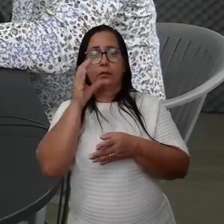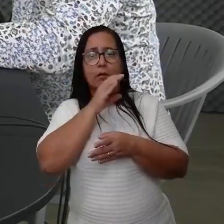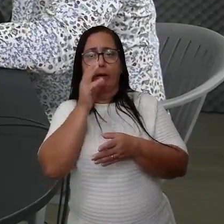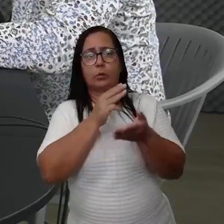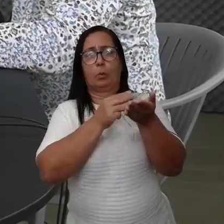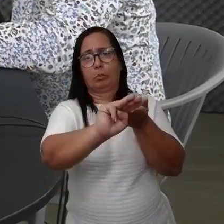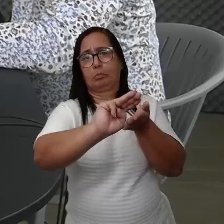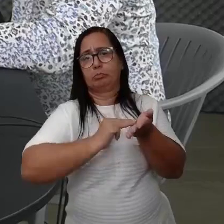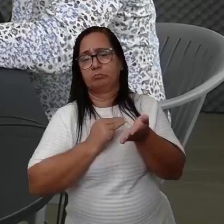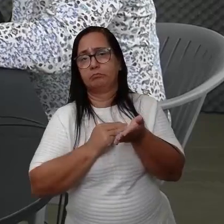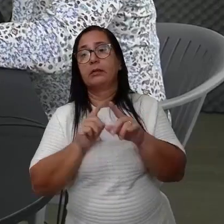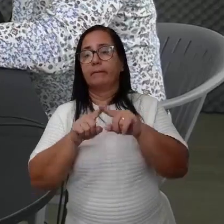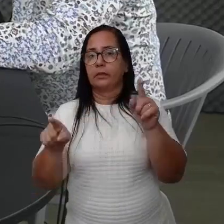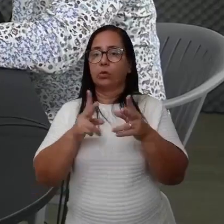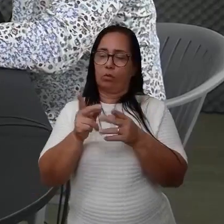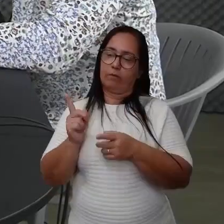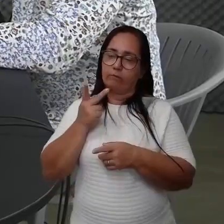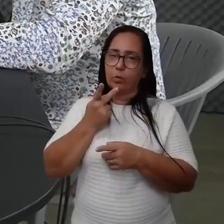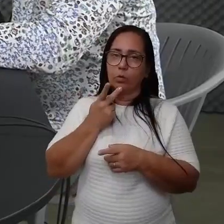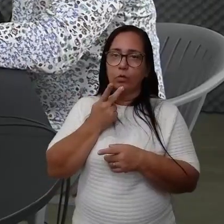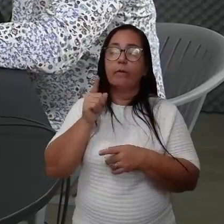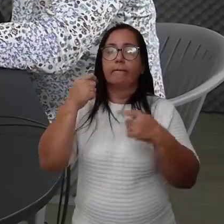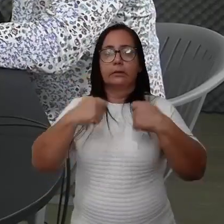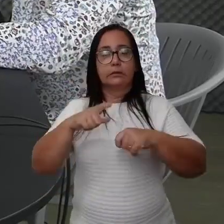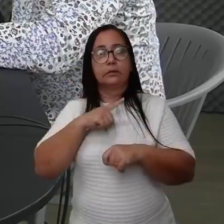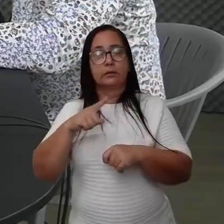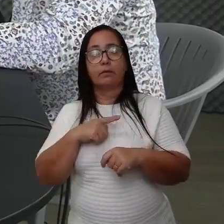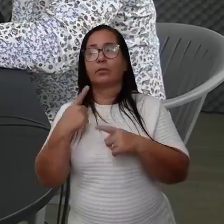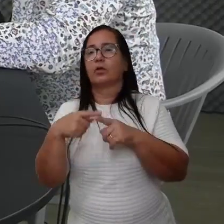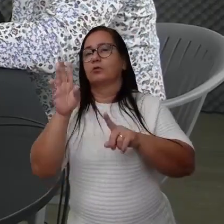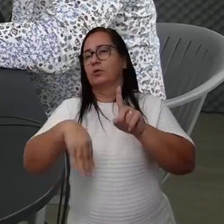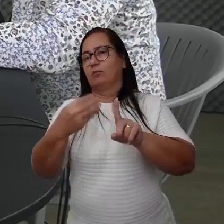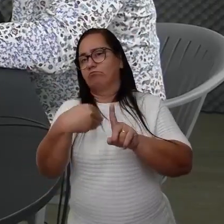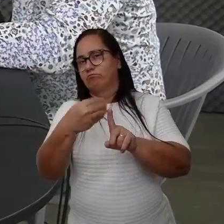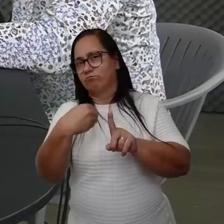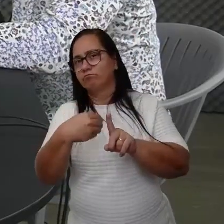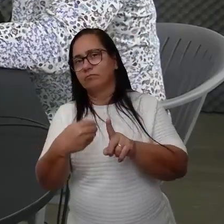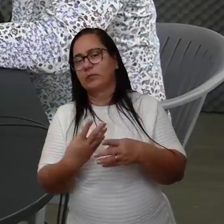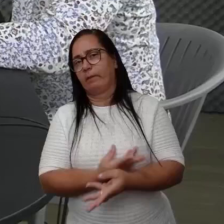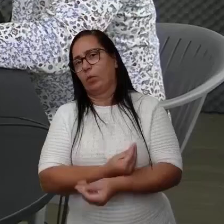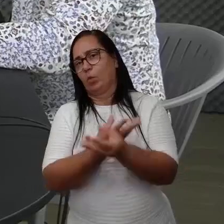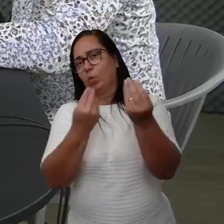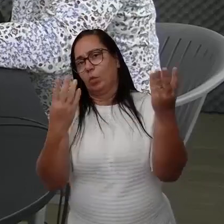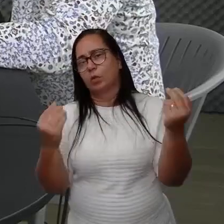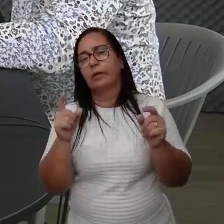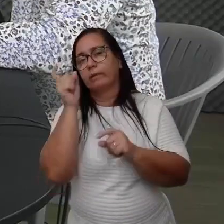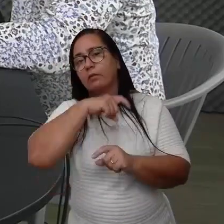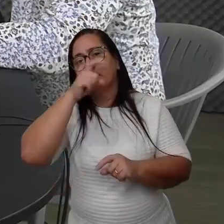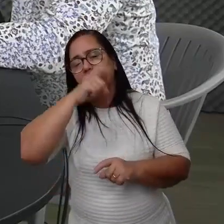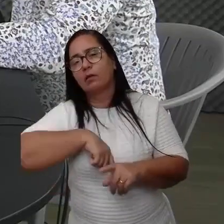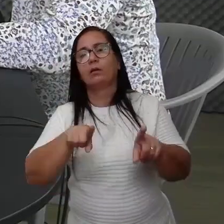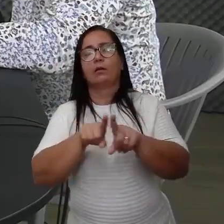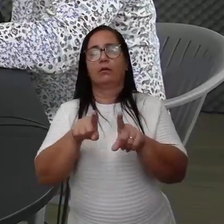gigante, mas aí é como a Margarida falou, você vai ter também uma vulnerabilidade há um monte de trote, há um monte de